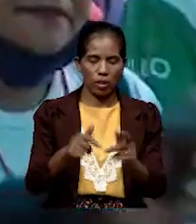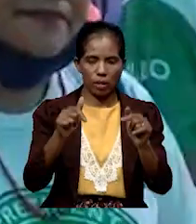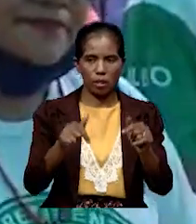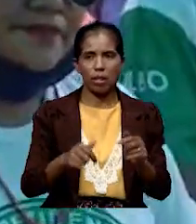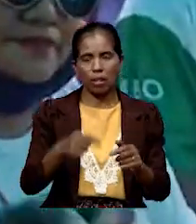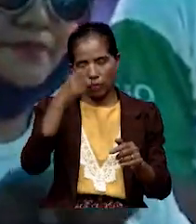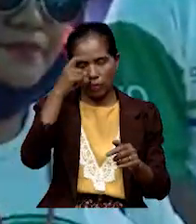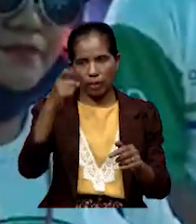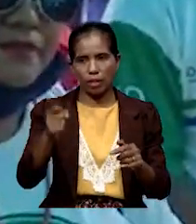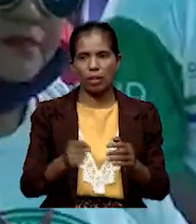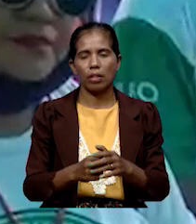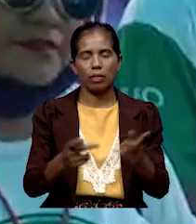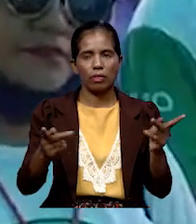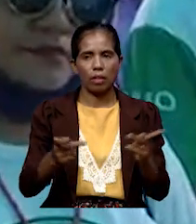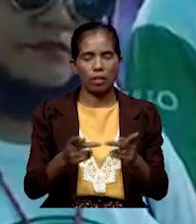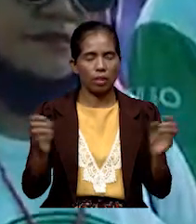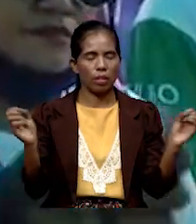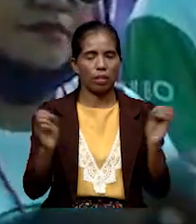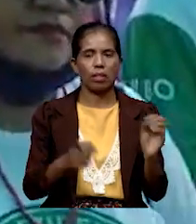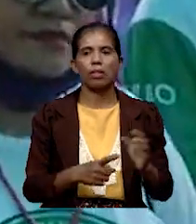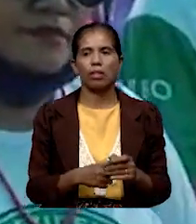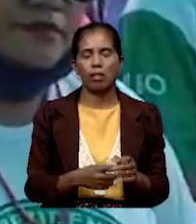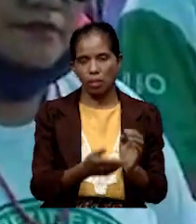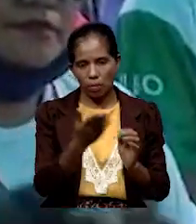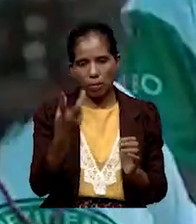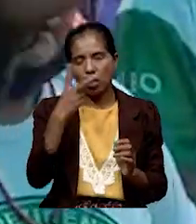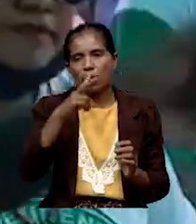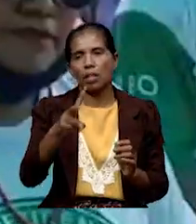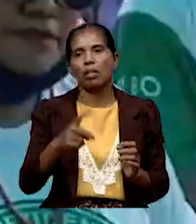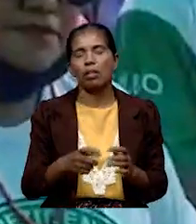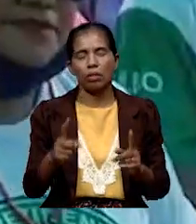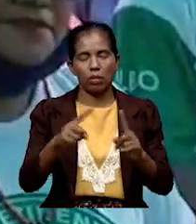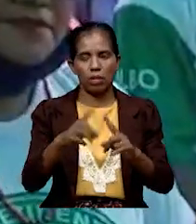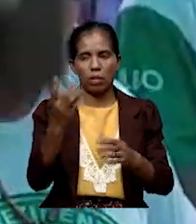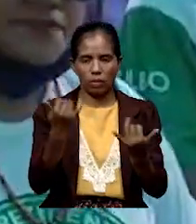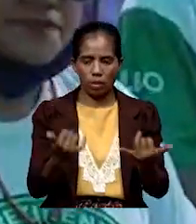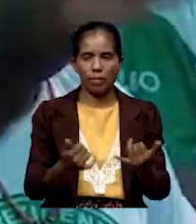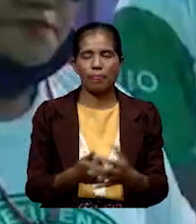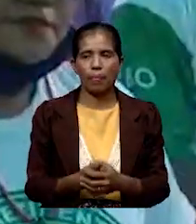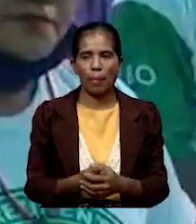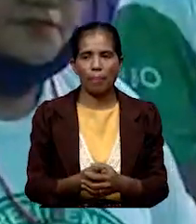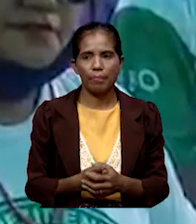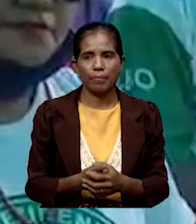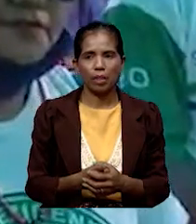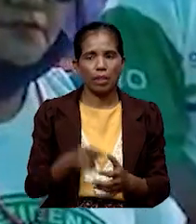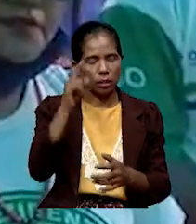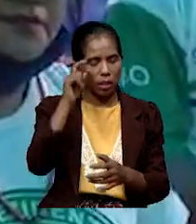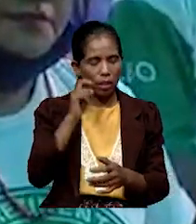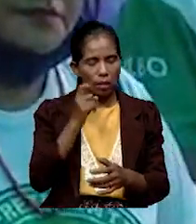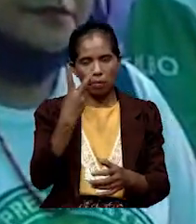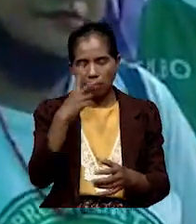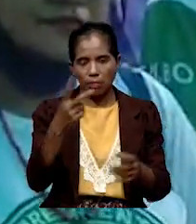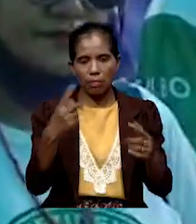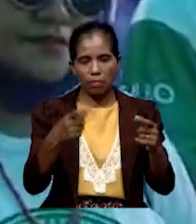tão Fatini, essa Fatini da Calabale, neste Mosira Hare, to em Loron, será Mambo tira na rede, mais reconhece